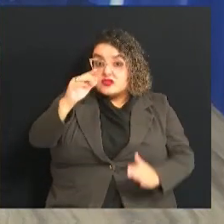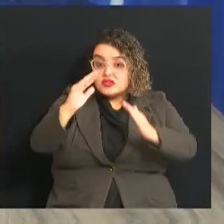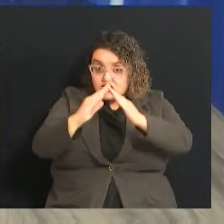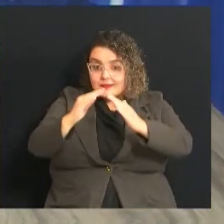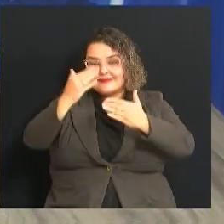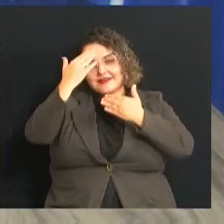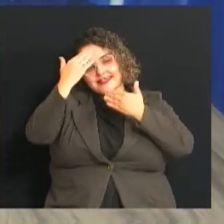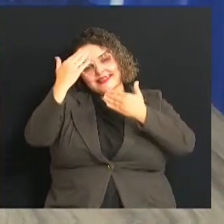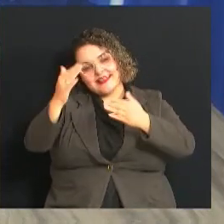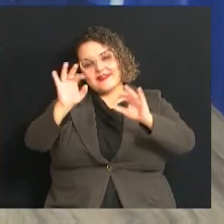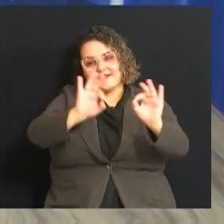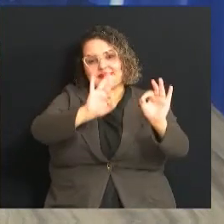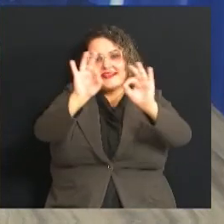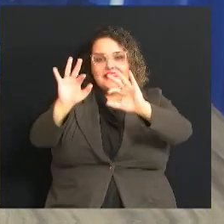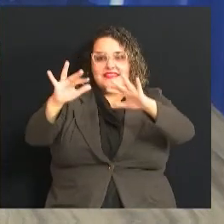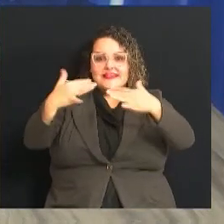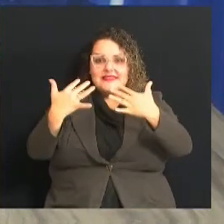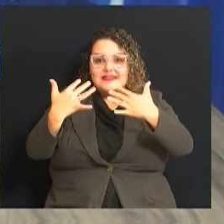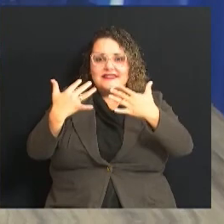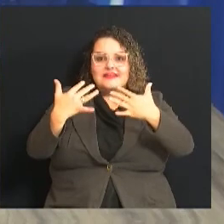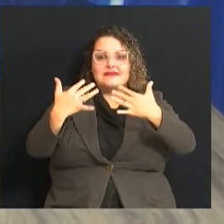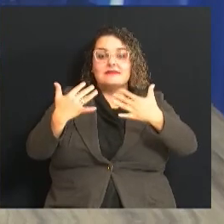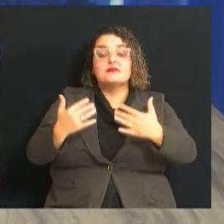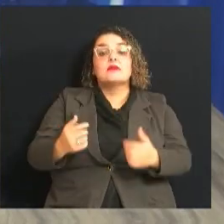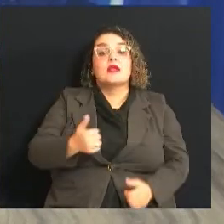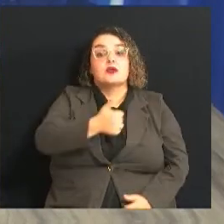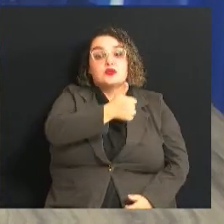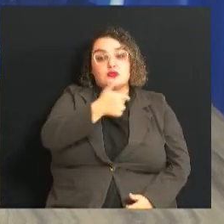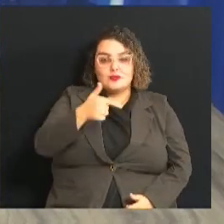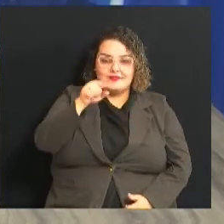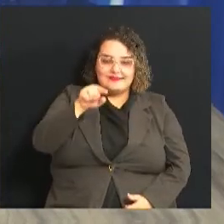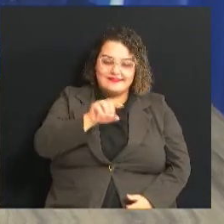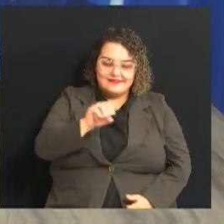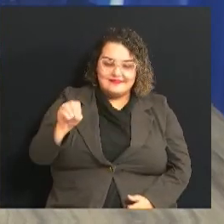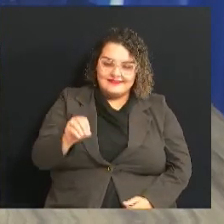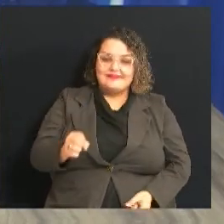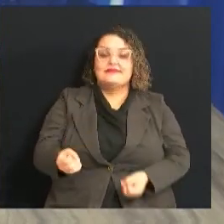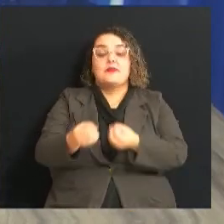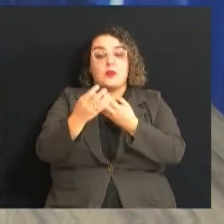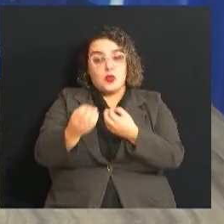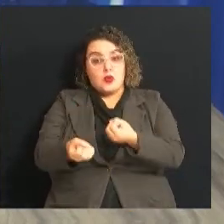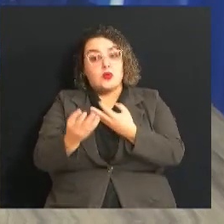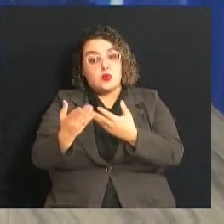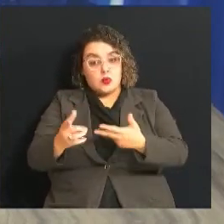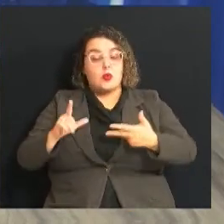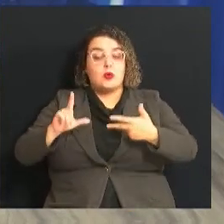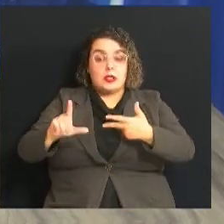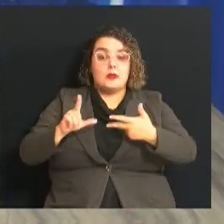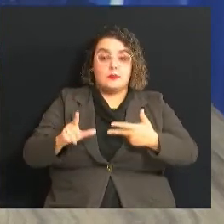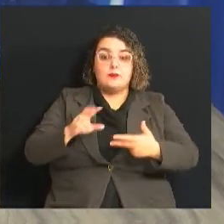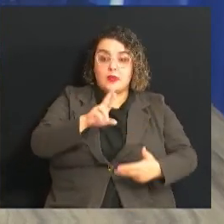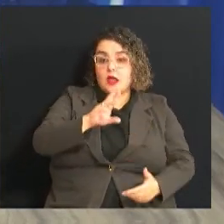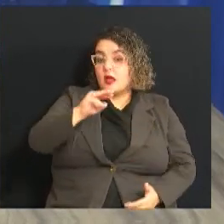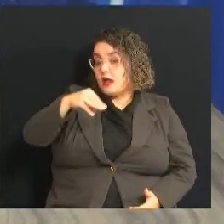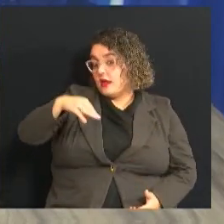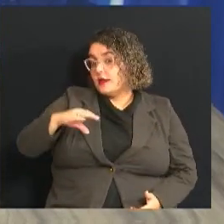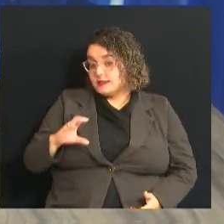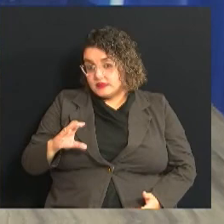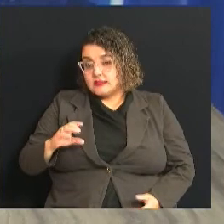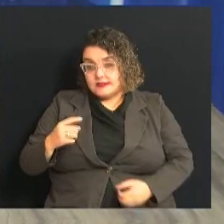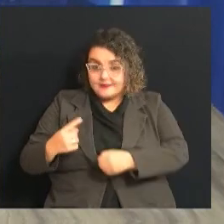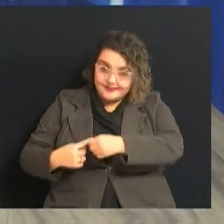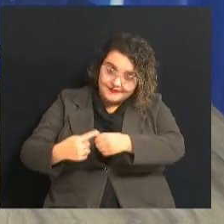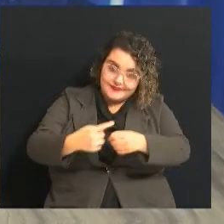sua companhia, pela sua audiência, desde o meio-dia, com todas as informações do Legislativo e da Metrópole aqui de Campinas.